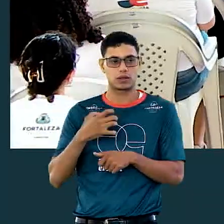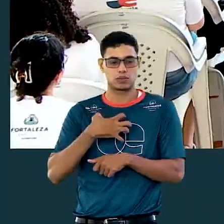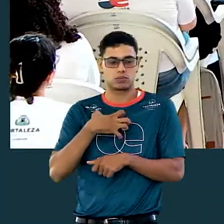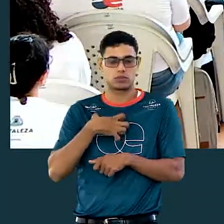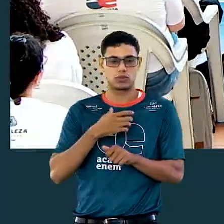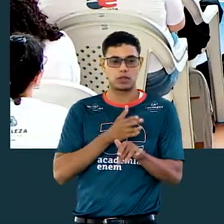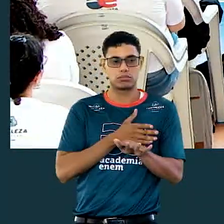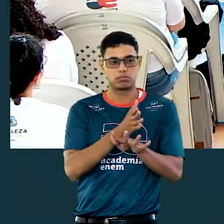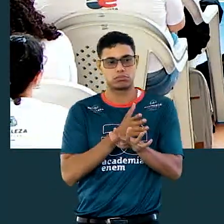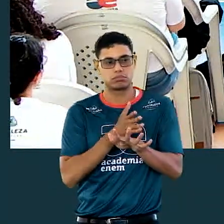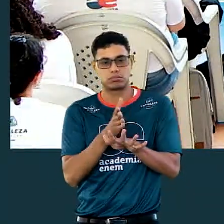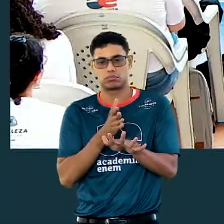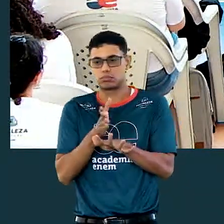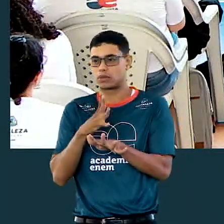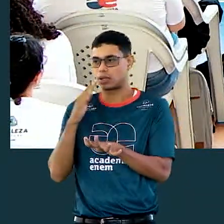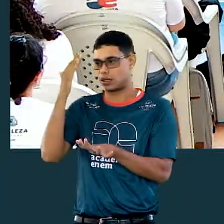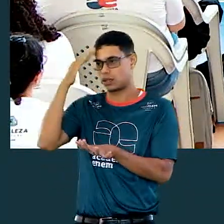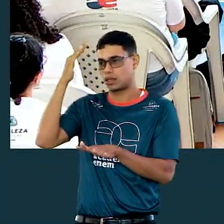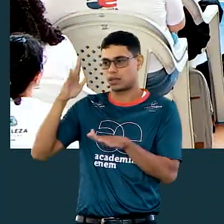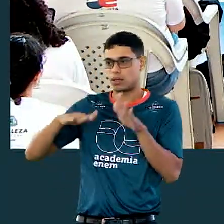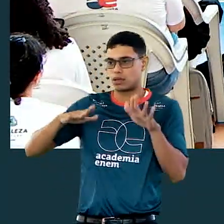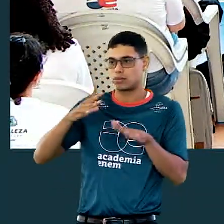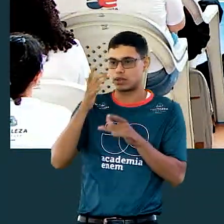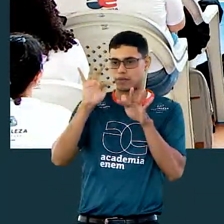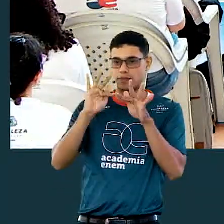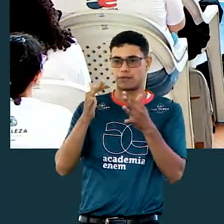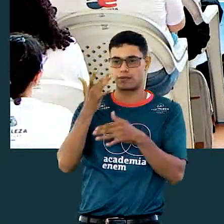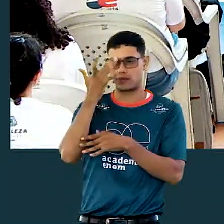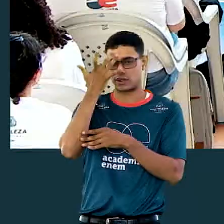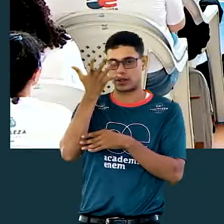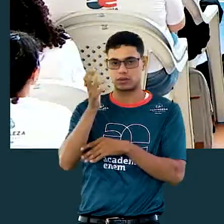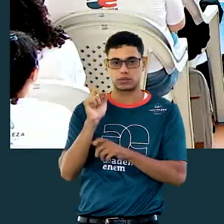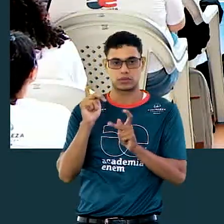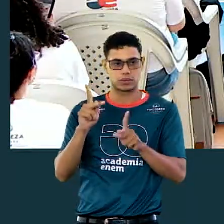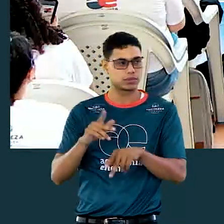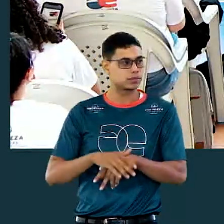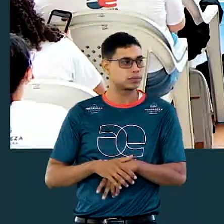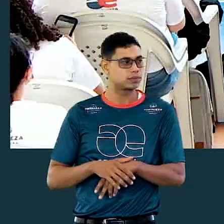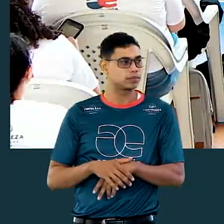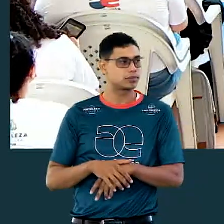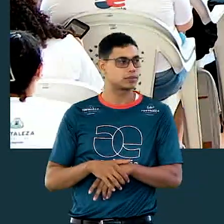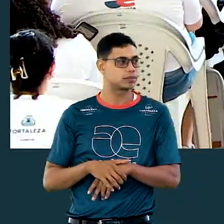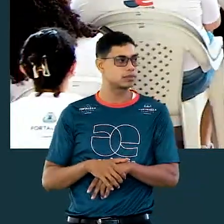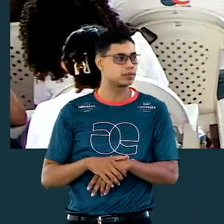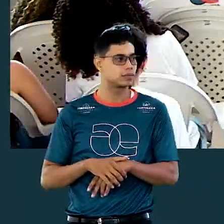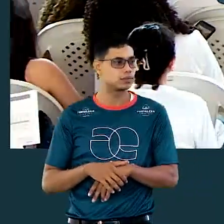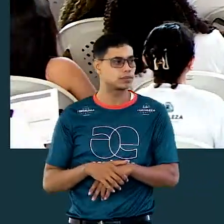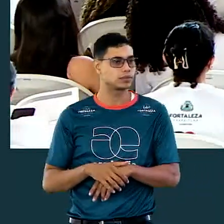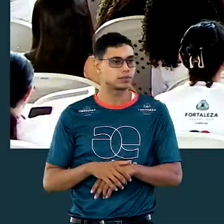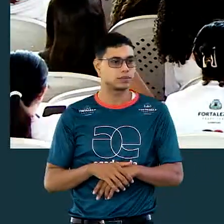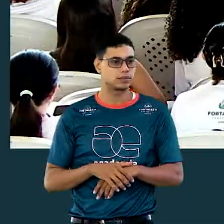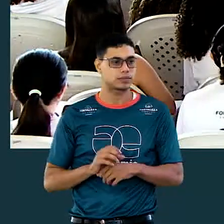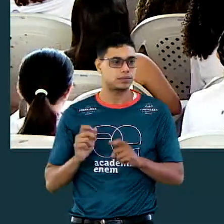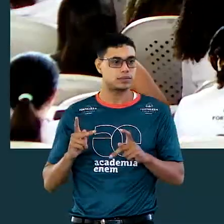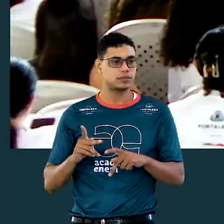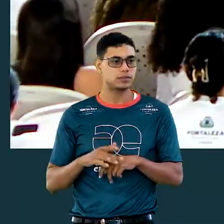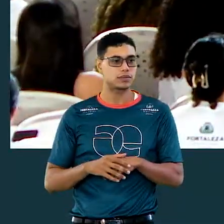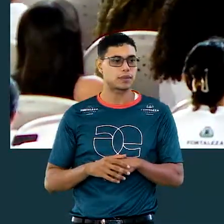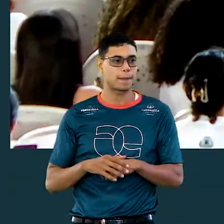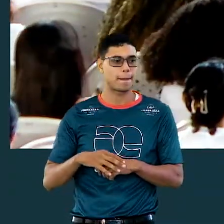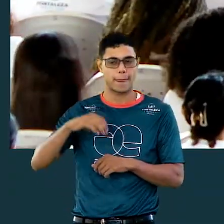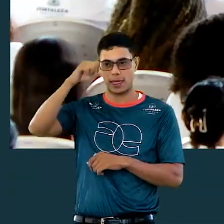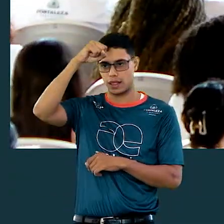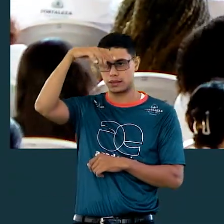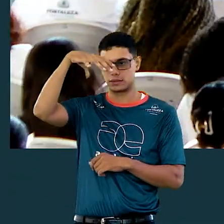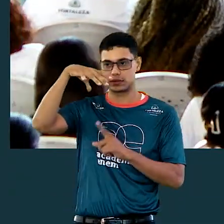gente entender algumas coisas de forma mais simples. Podemos continuar? Vamos lá. Sim, lâmpadas incandescentes